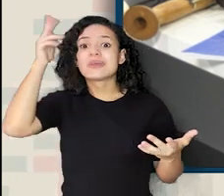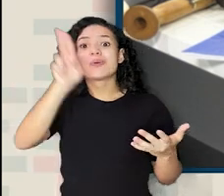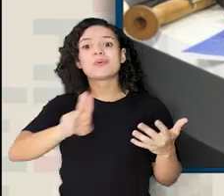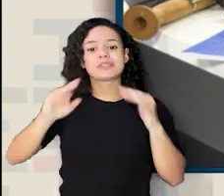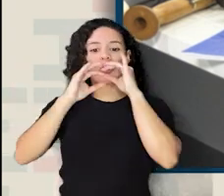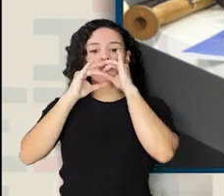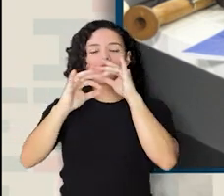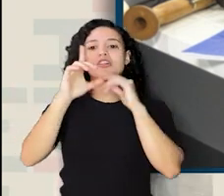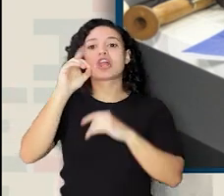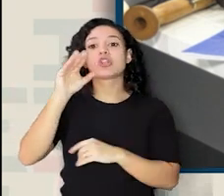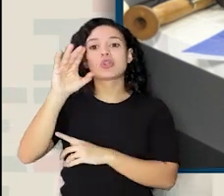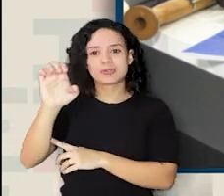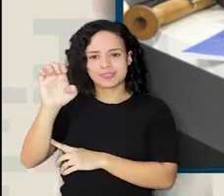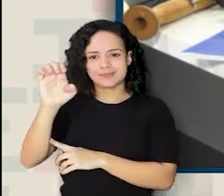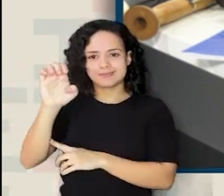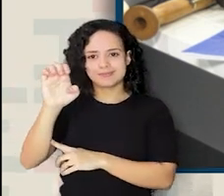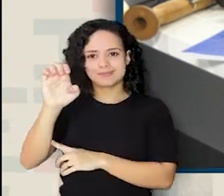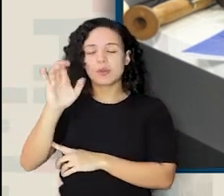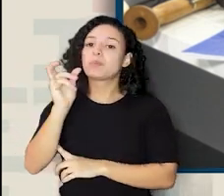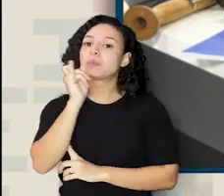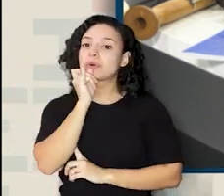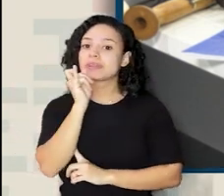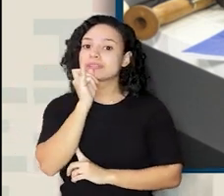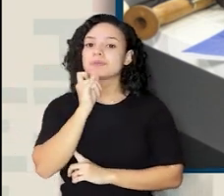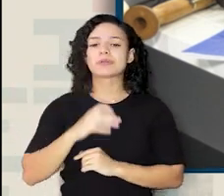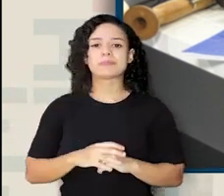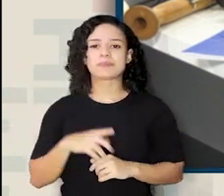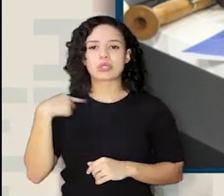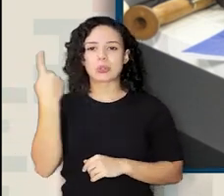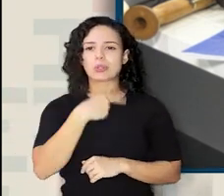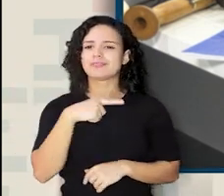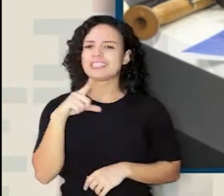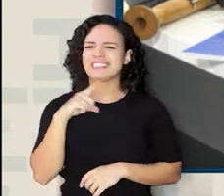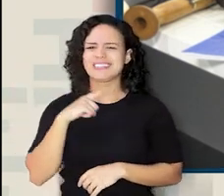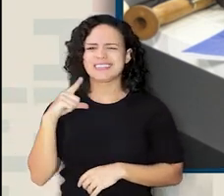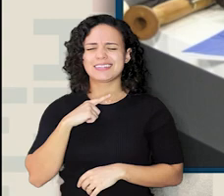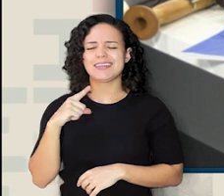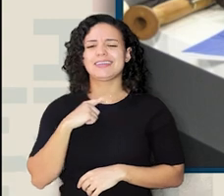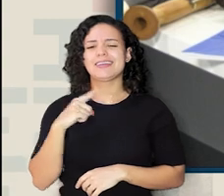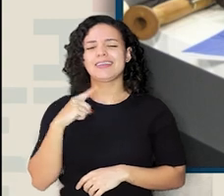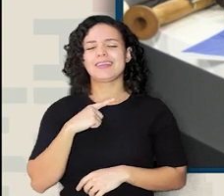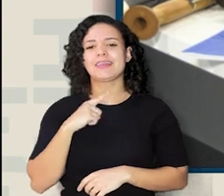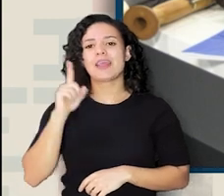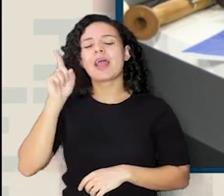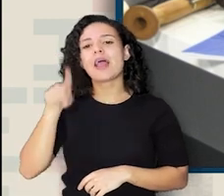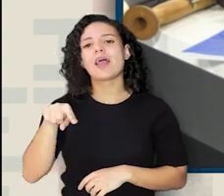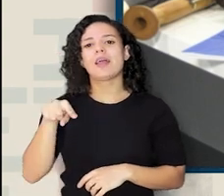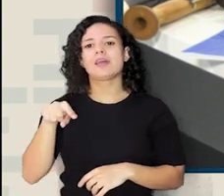muito comum para quem toca flauta doce, né? Por exemplo, a gente tem